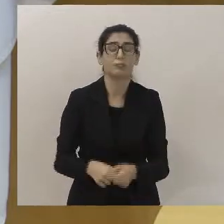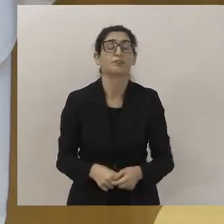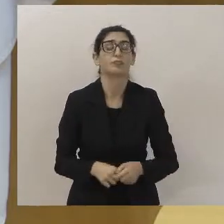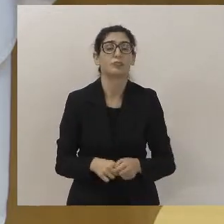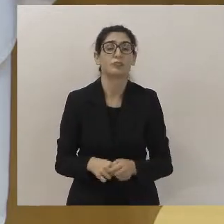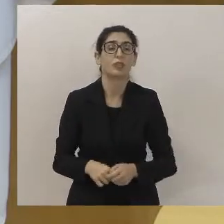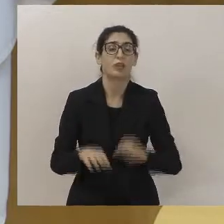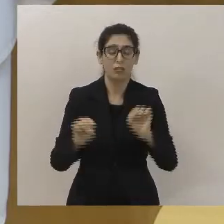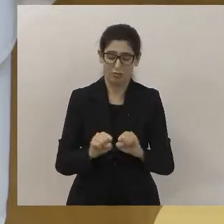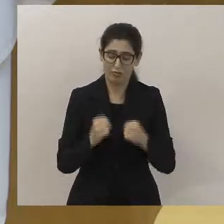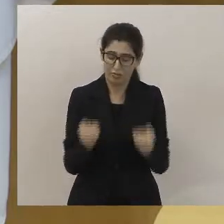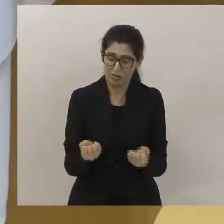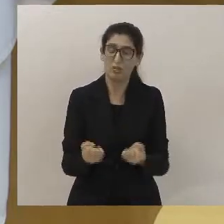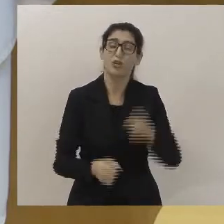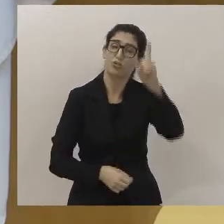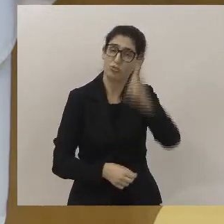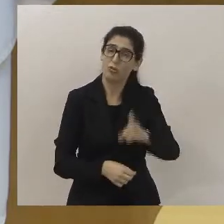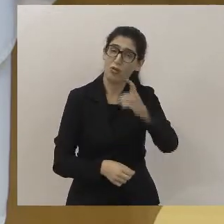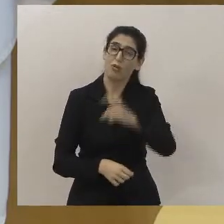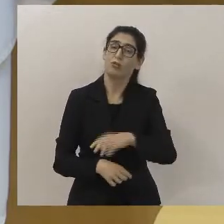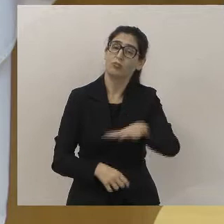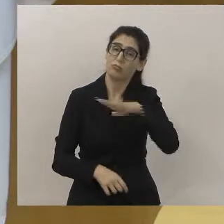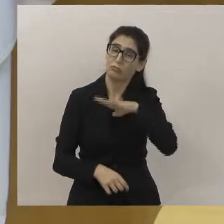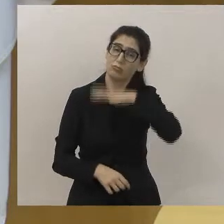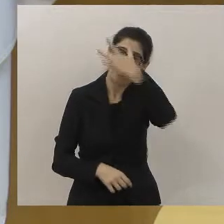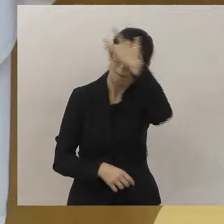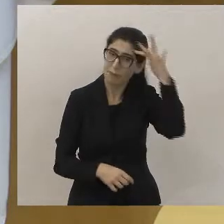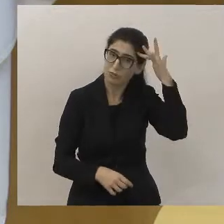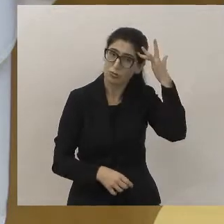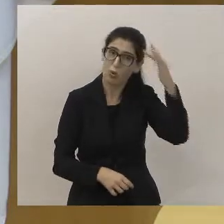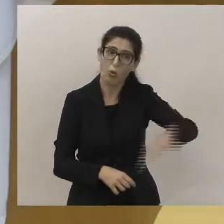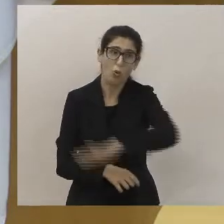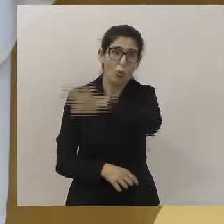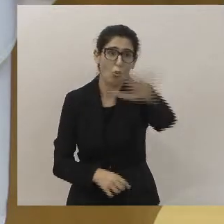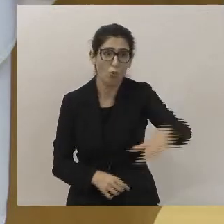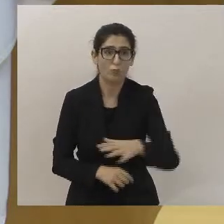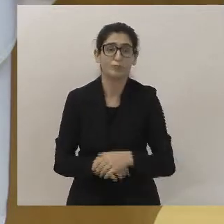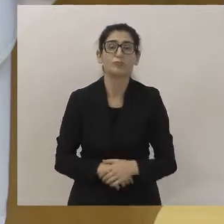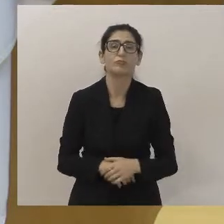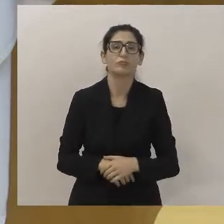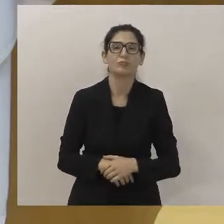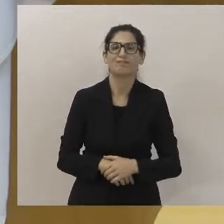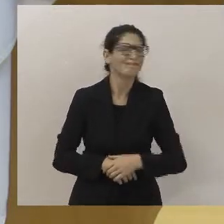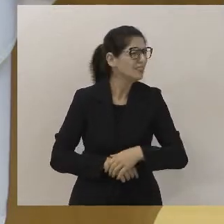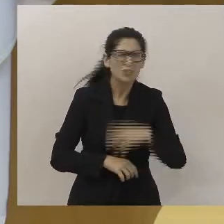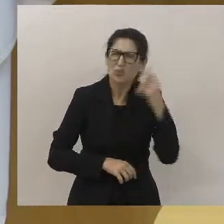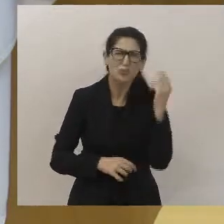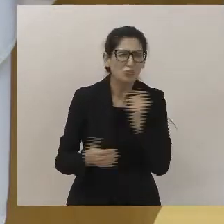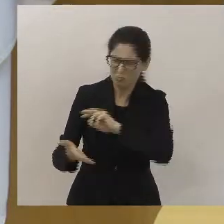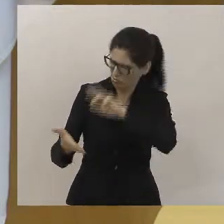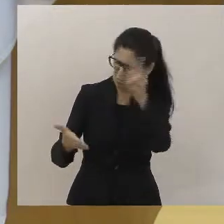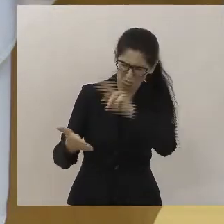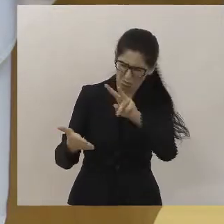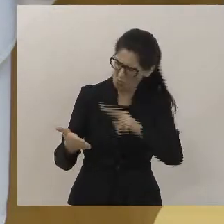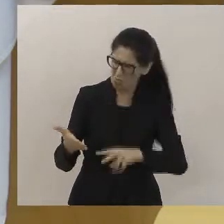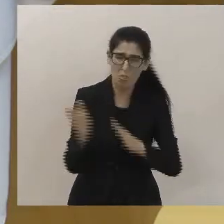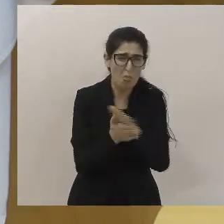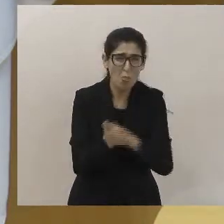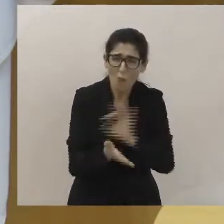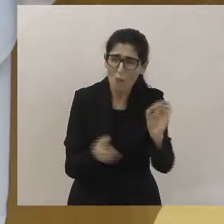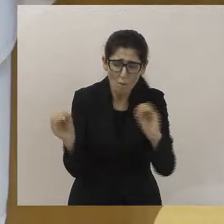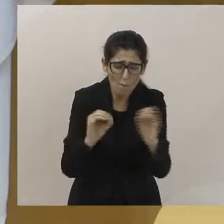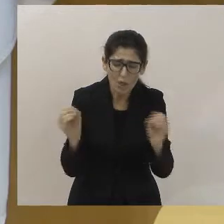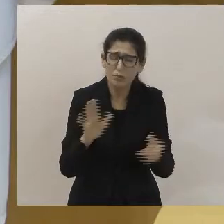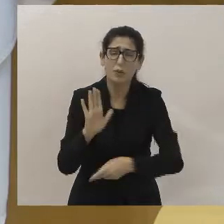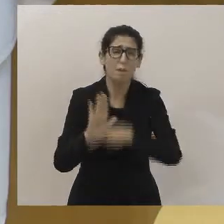e eu não vi aqui grandes ações do governo para o ano que vem que de fato vão trazer crescimento e